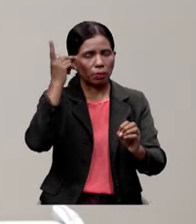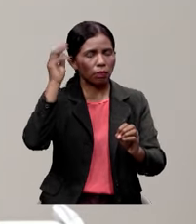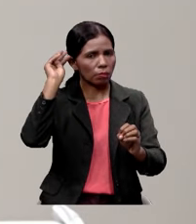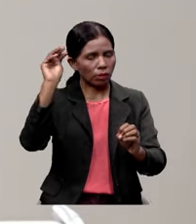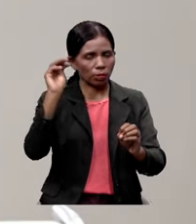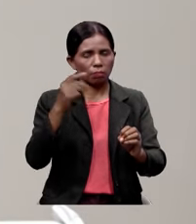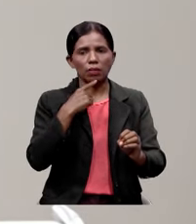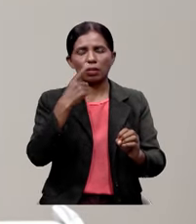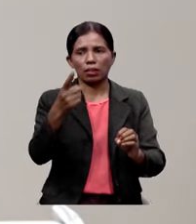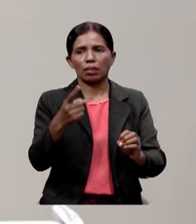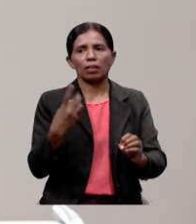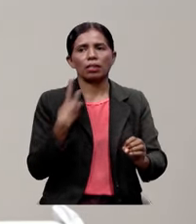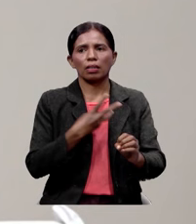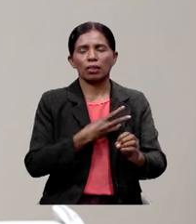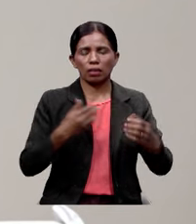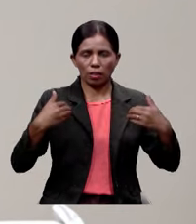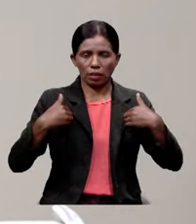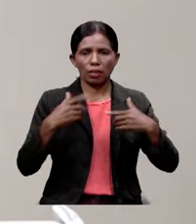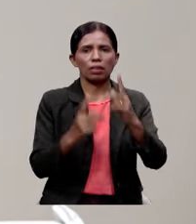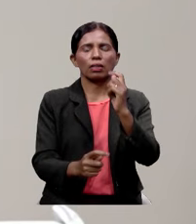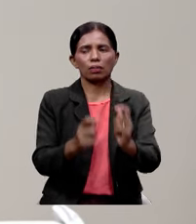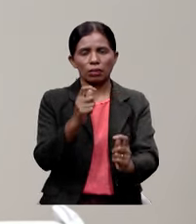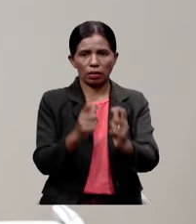kondena. Ita je tribunaj.